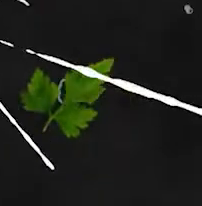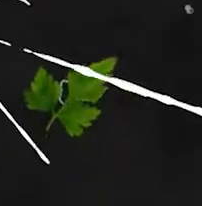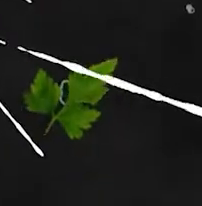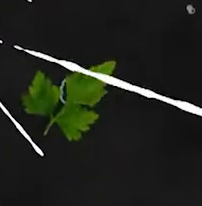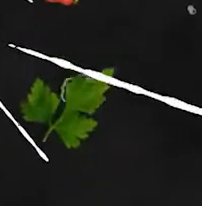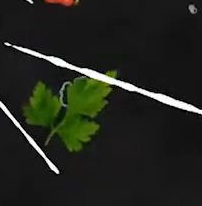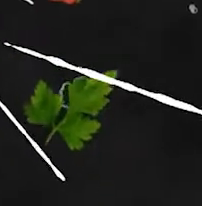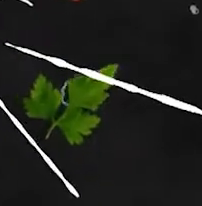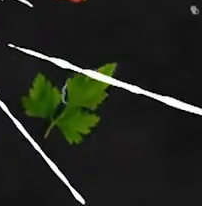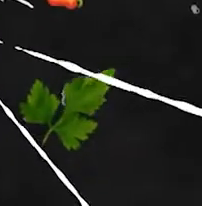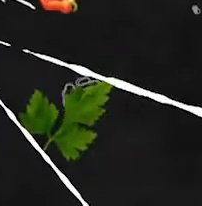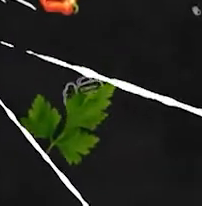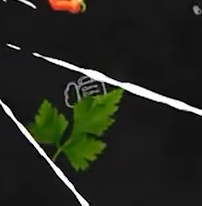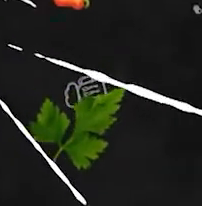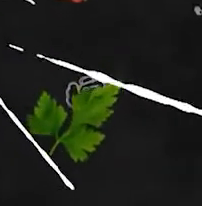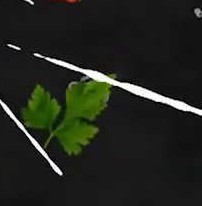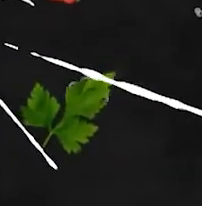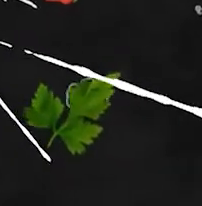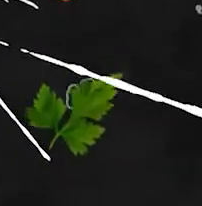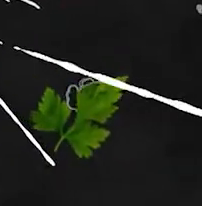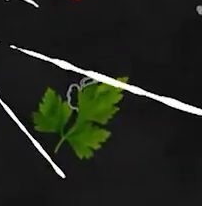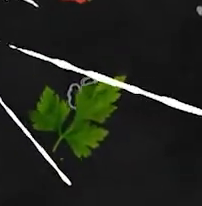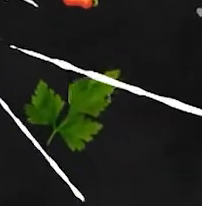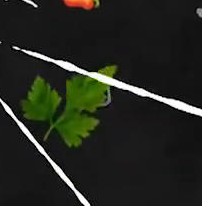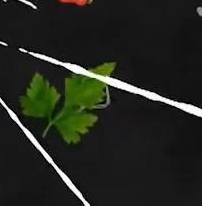300 ml de água,